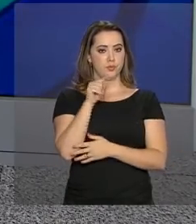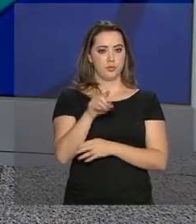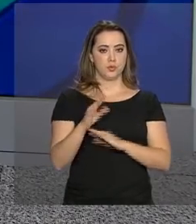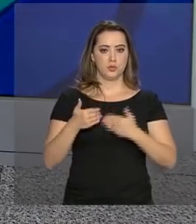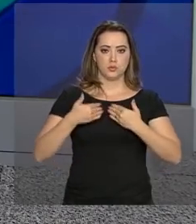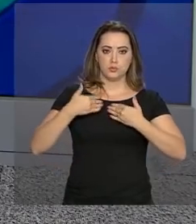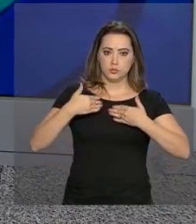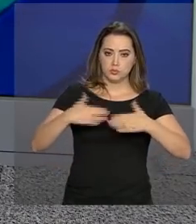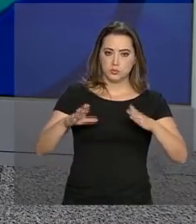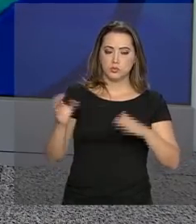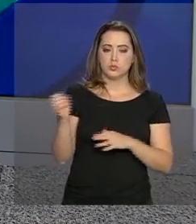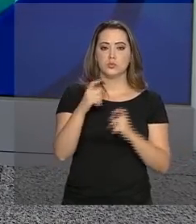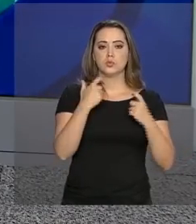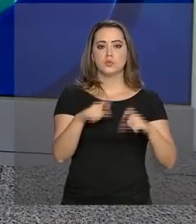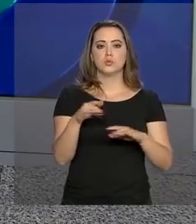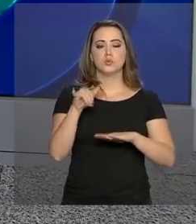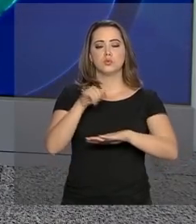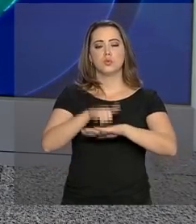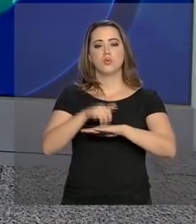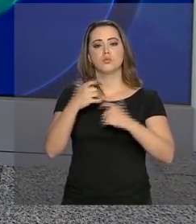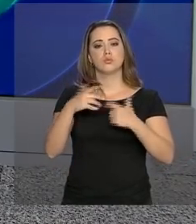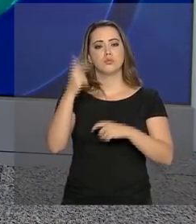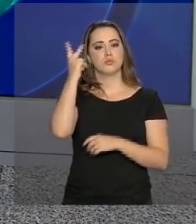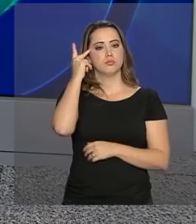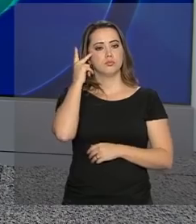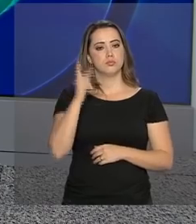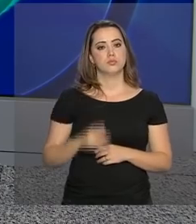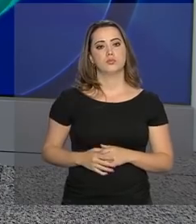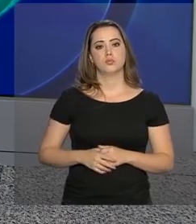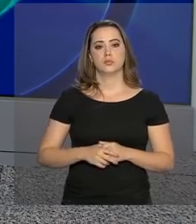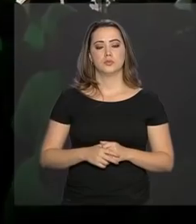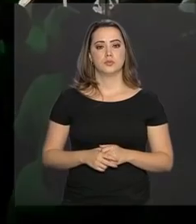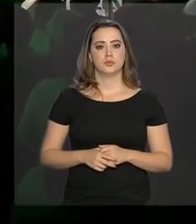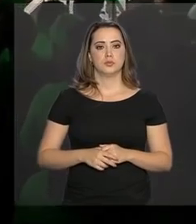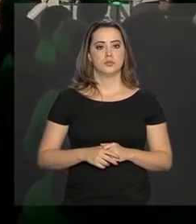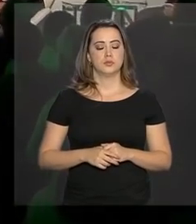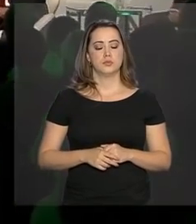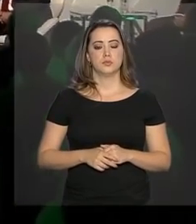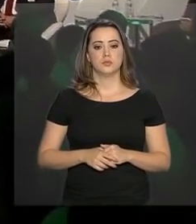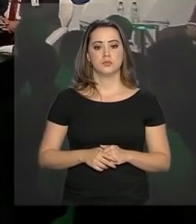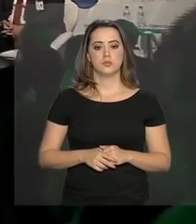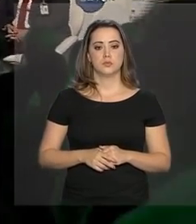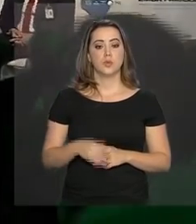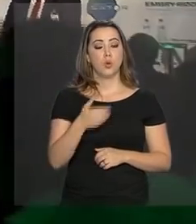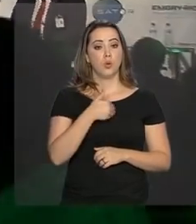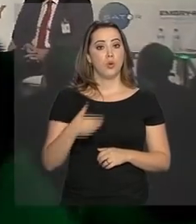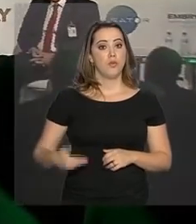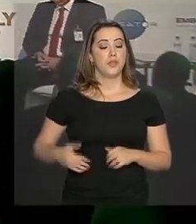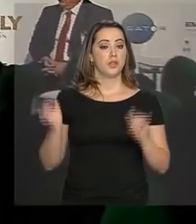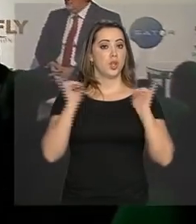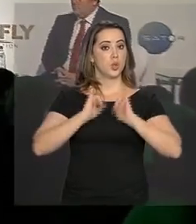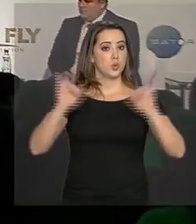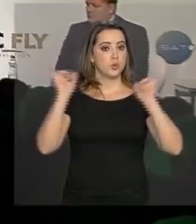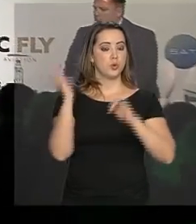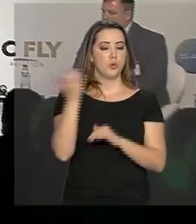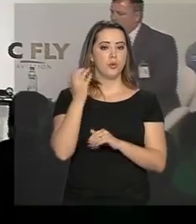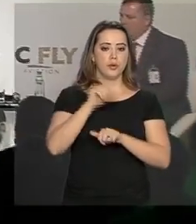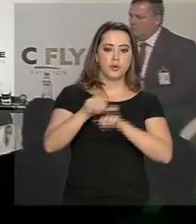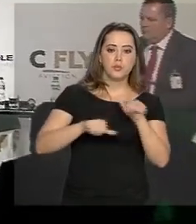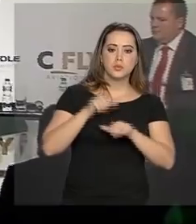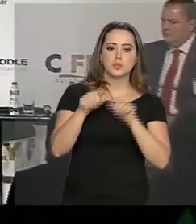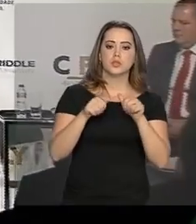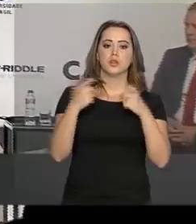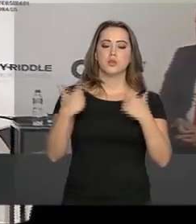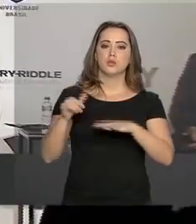durante a inauguração de um novo terminal em Guarulhos, São Paulo. O governo anunciou que quer reestruturar